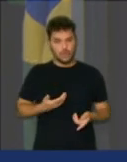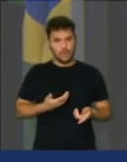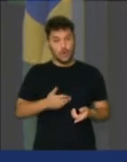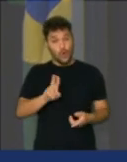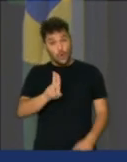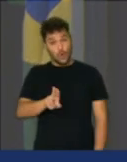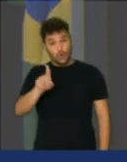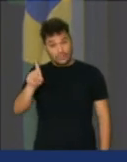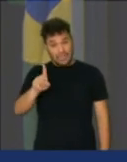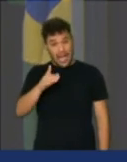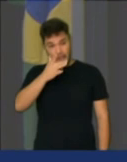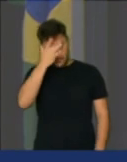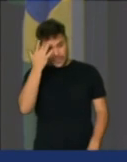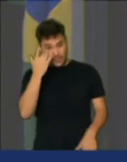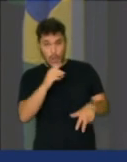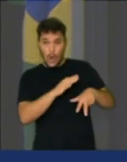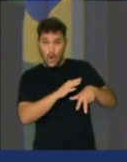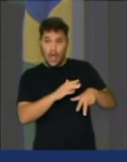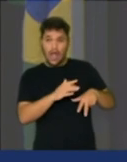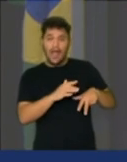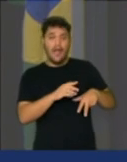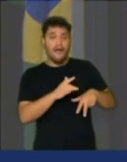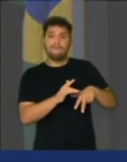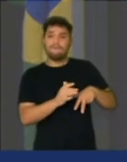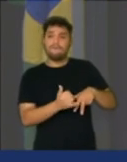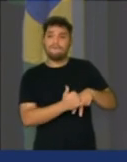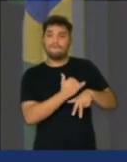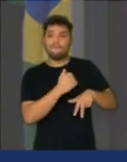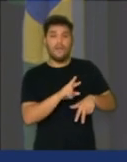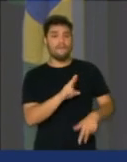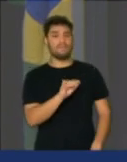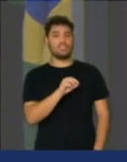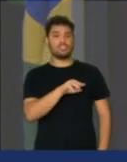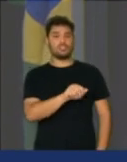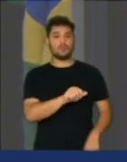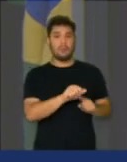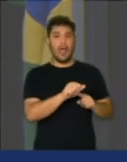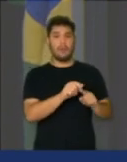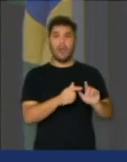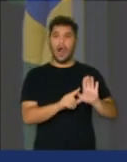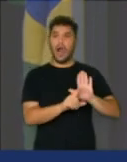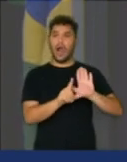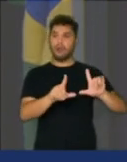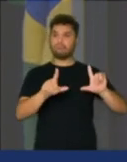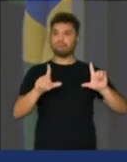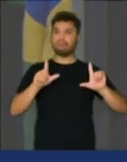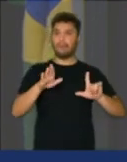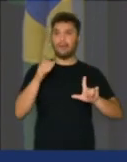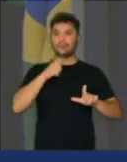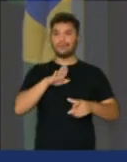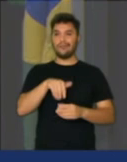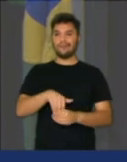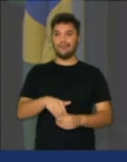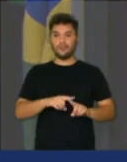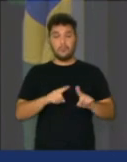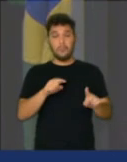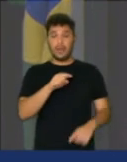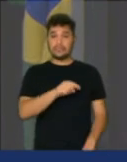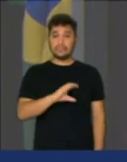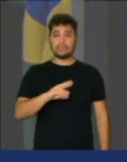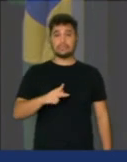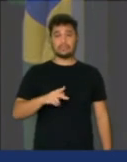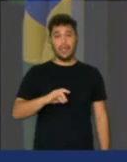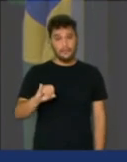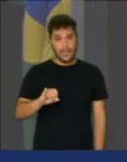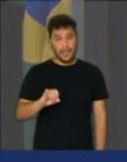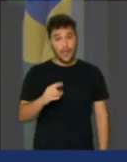utilizaram vítimas como o seu caixão de palanque político eleitoreiro. Mas essa CPI,